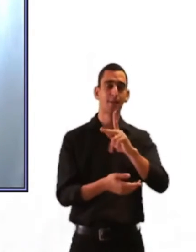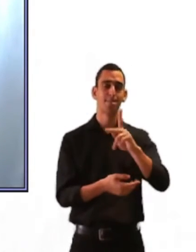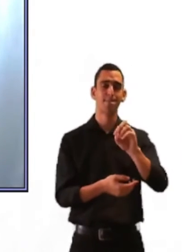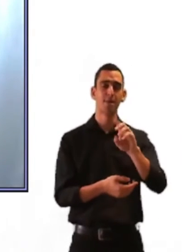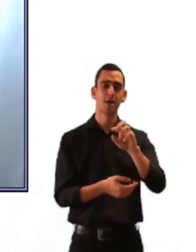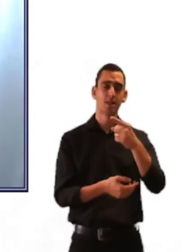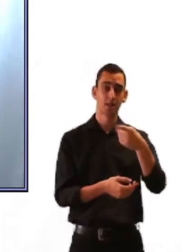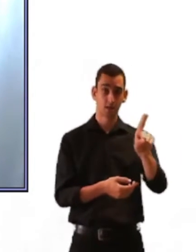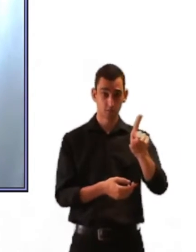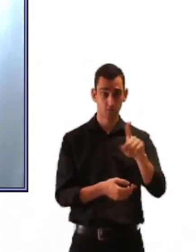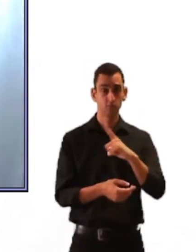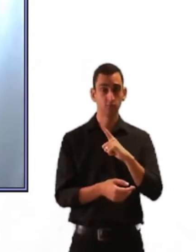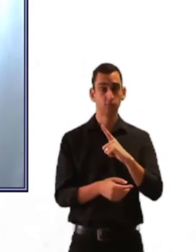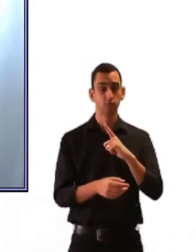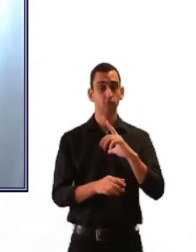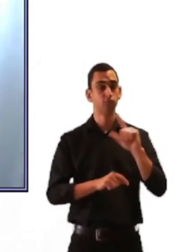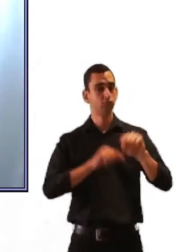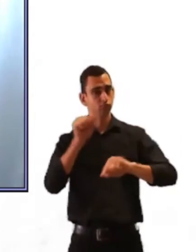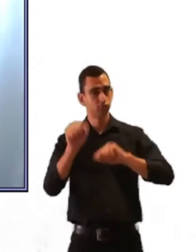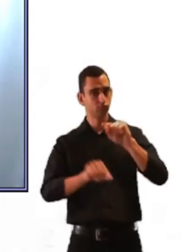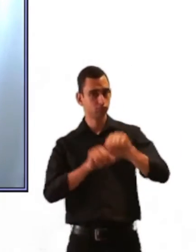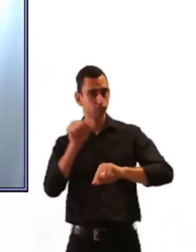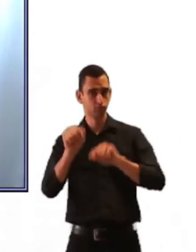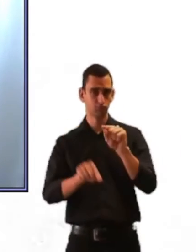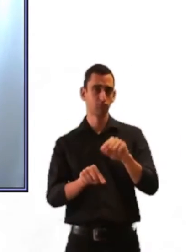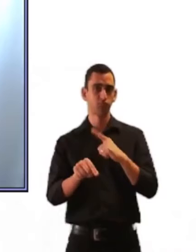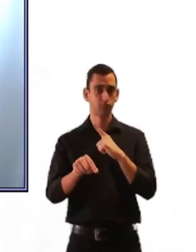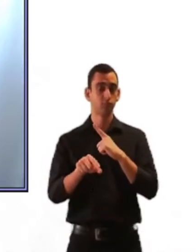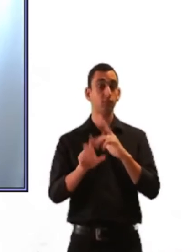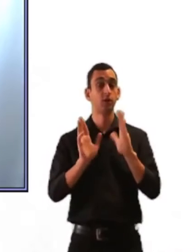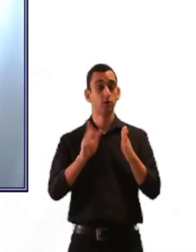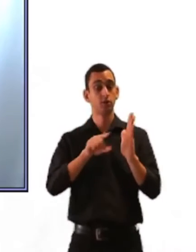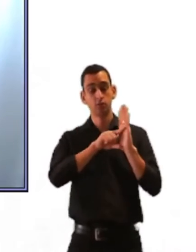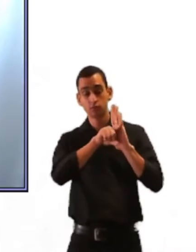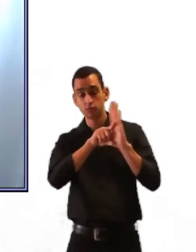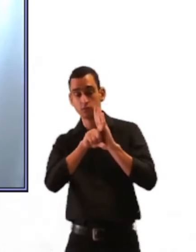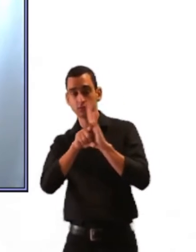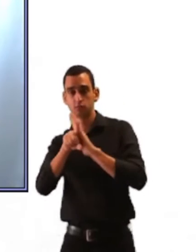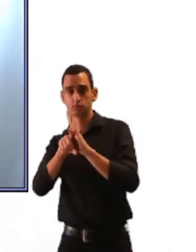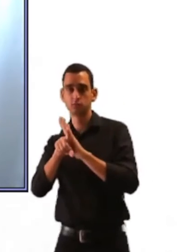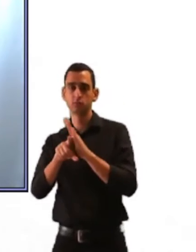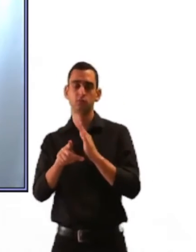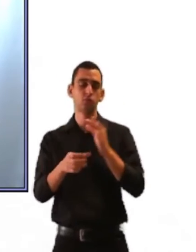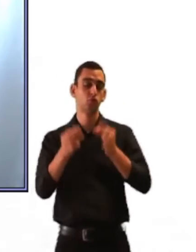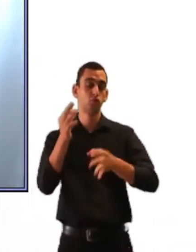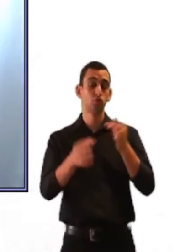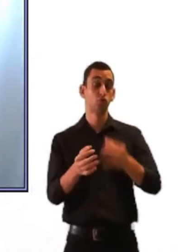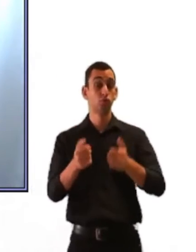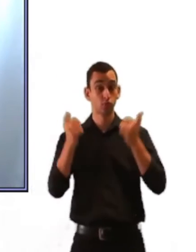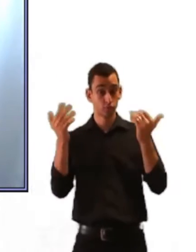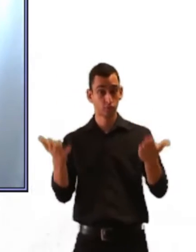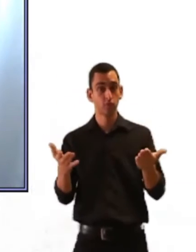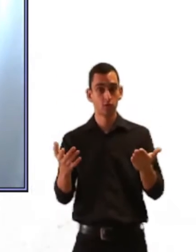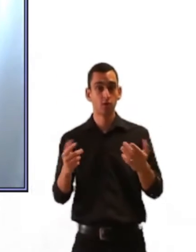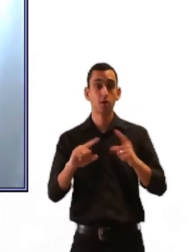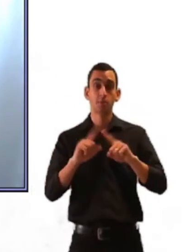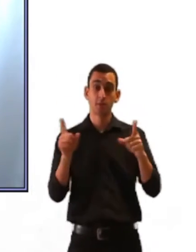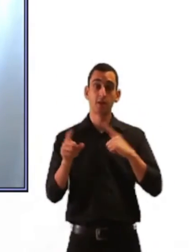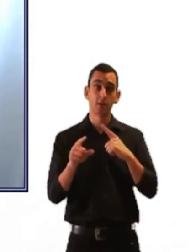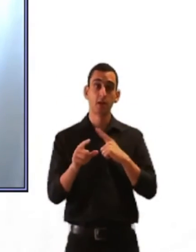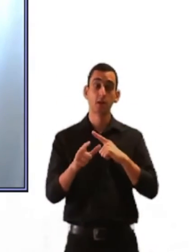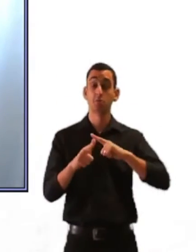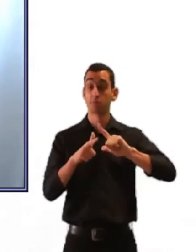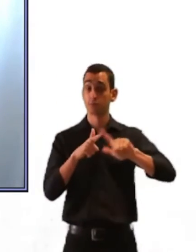padronizar, objetivar esses subjetivismos que foram analisados como os fatores extrajurídicos. Mas é um